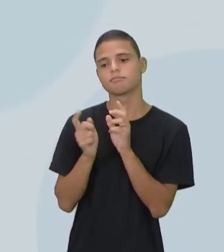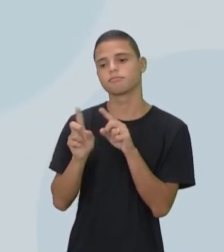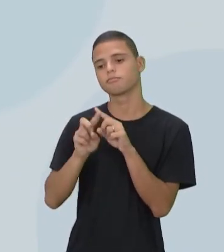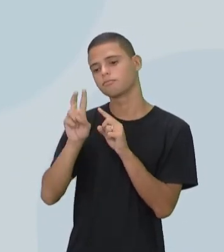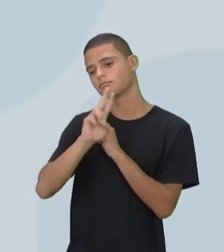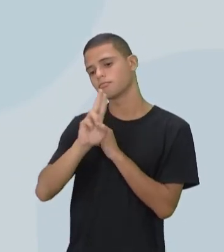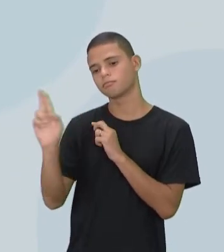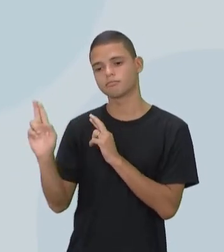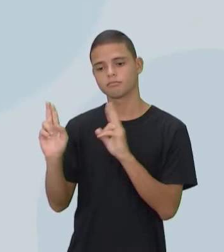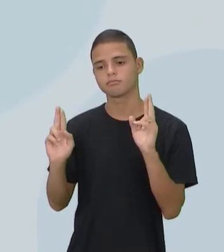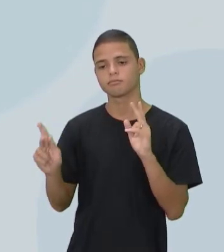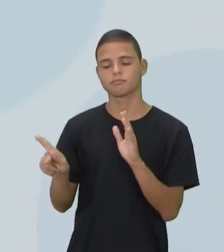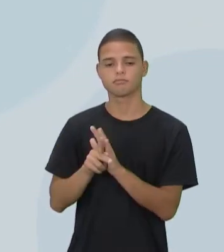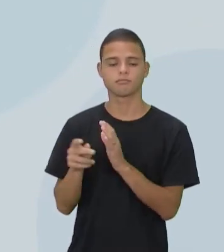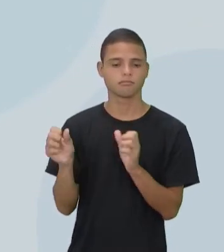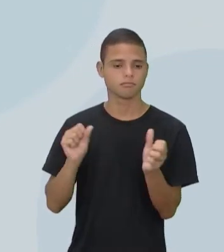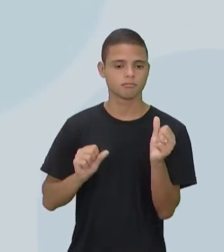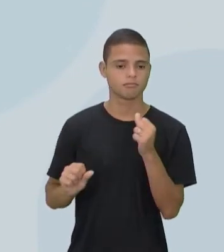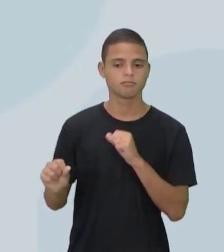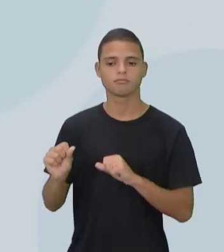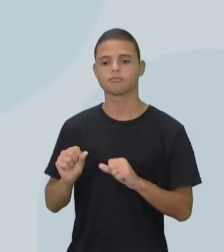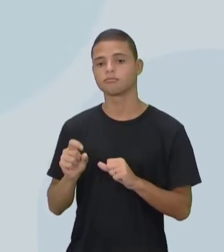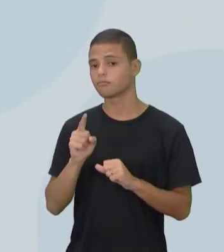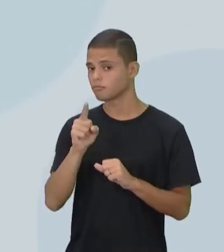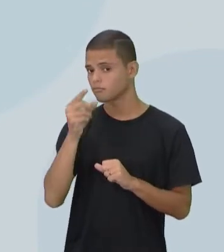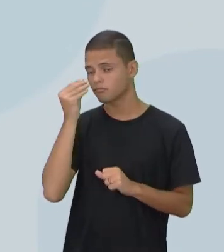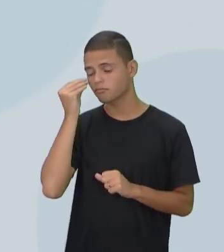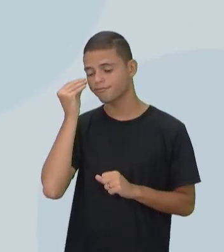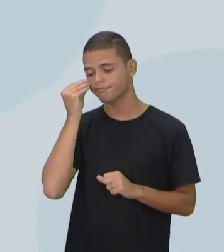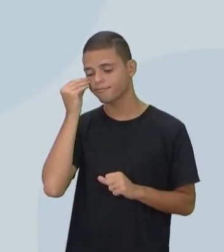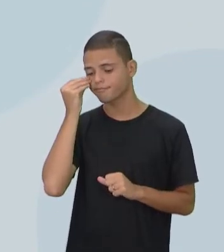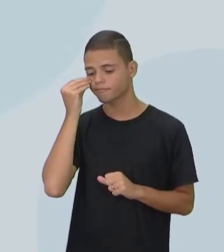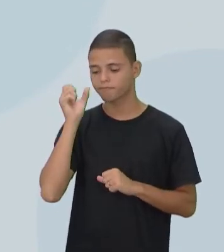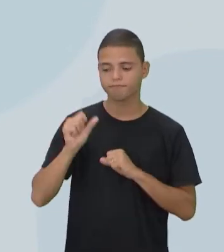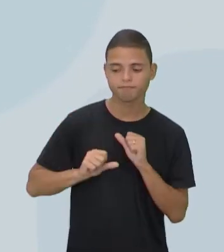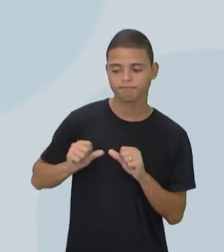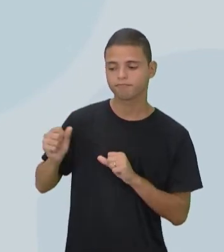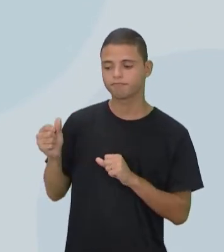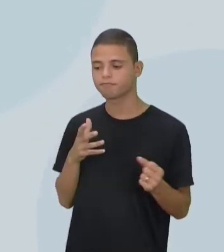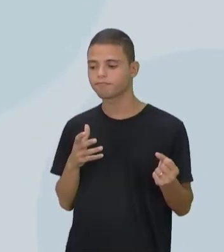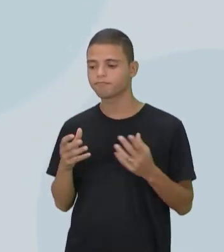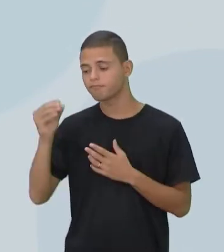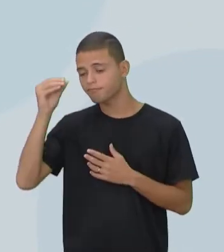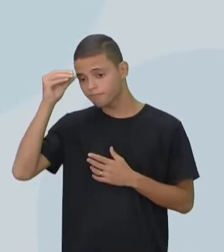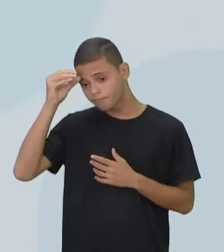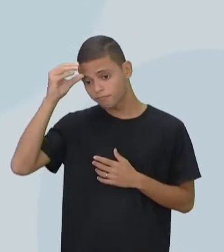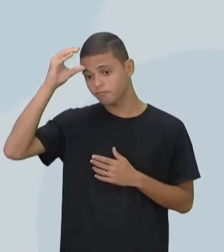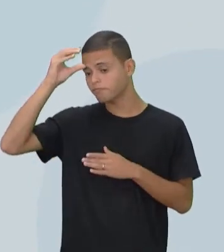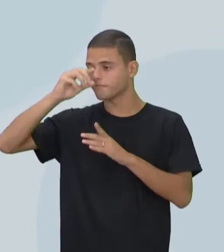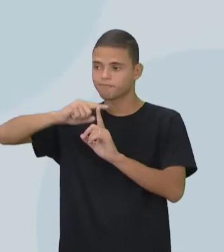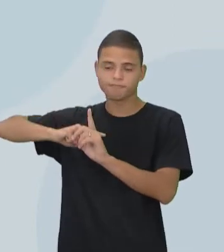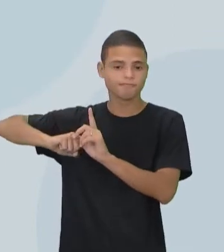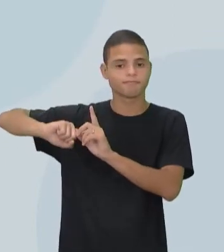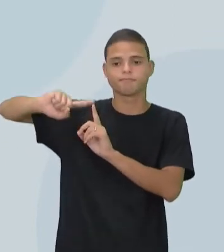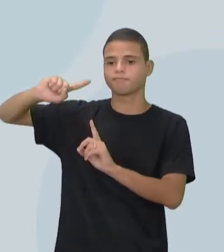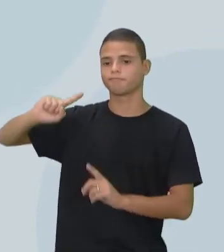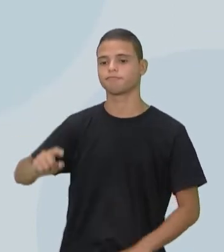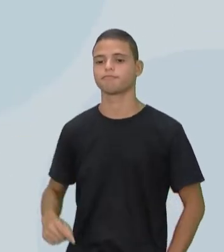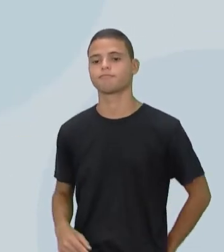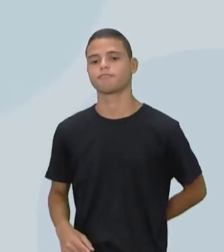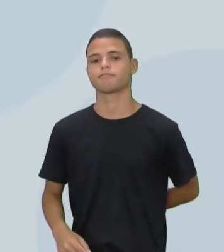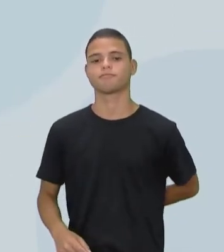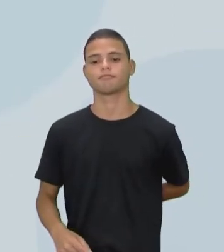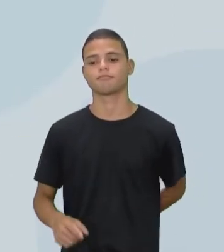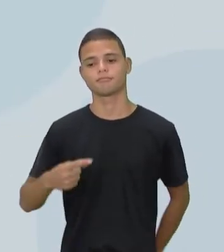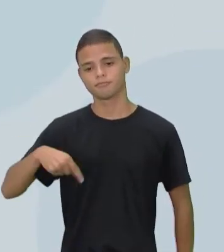dos elementos químicos. É uma forma de você se atualizar, se você ampliar o seu conhecimento sobre a questão dos símbolos, né? A